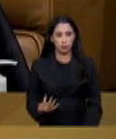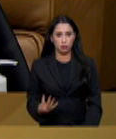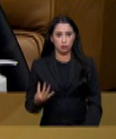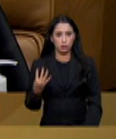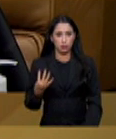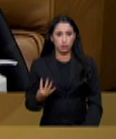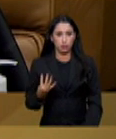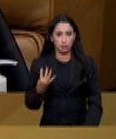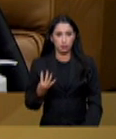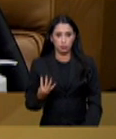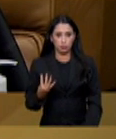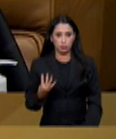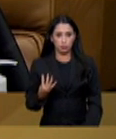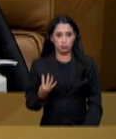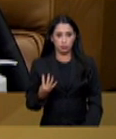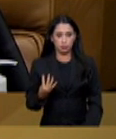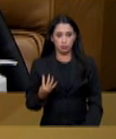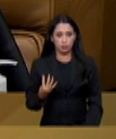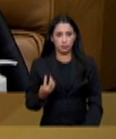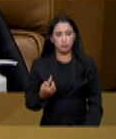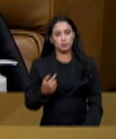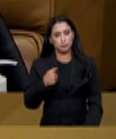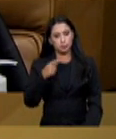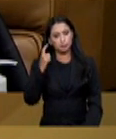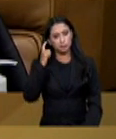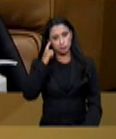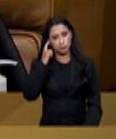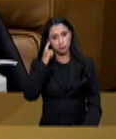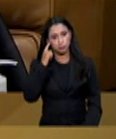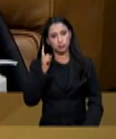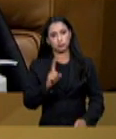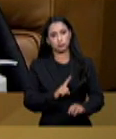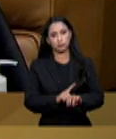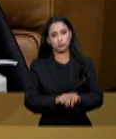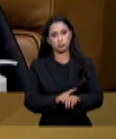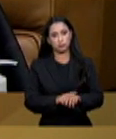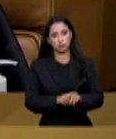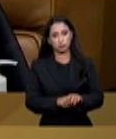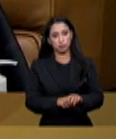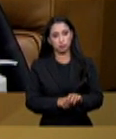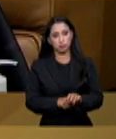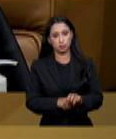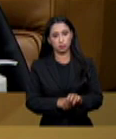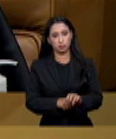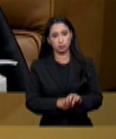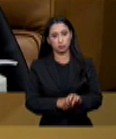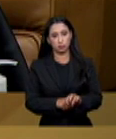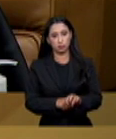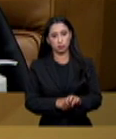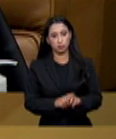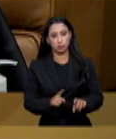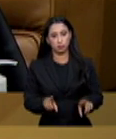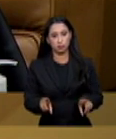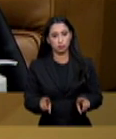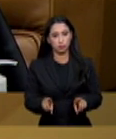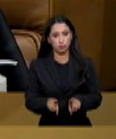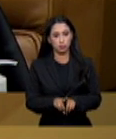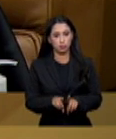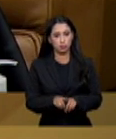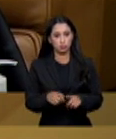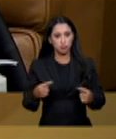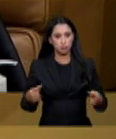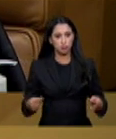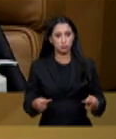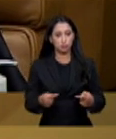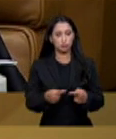4924, e creio que até este momento também estou me colocando de